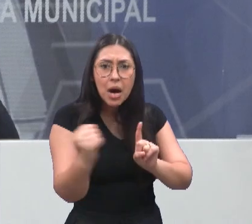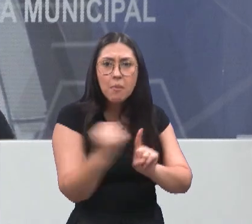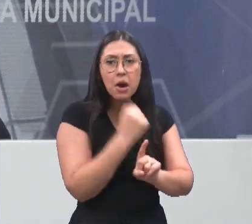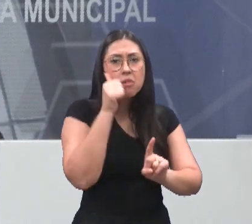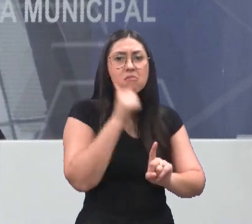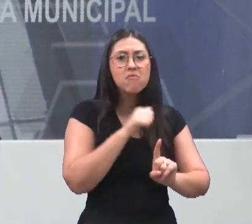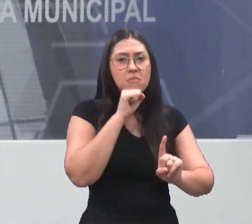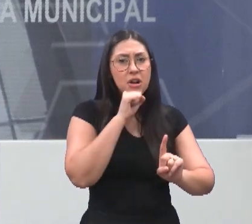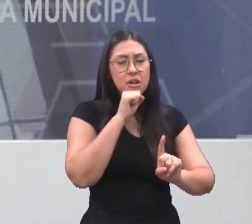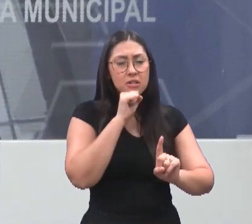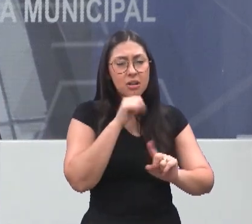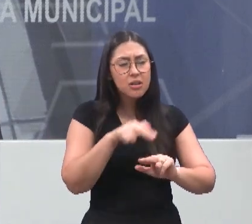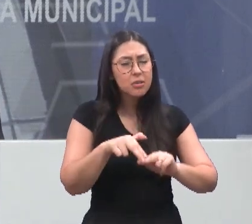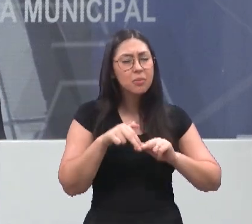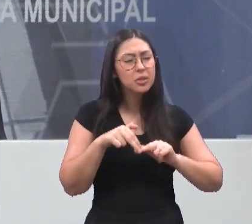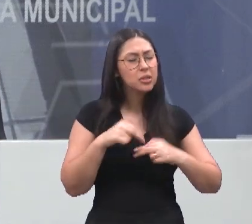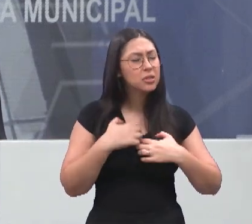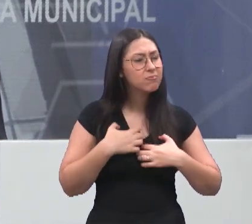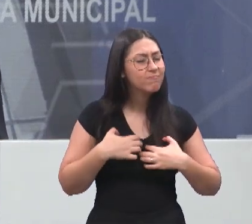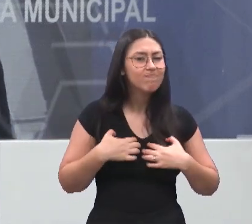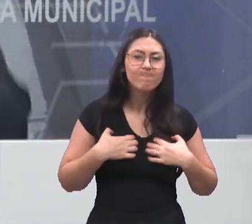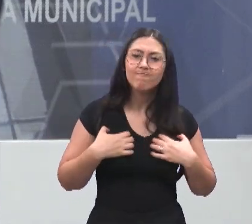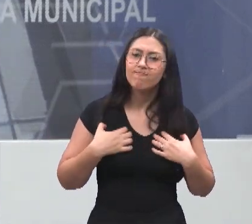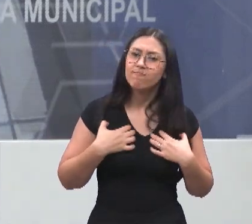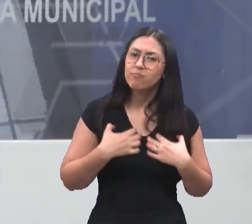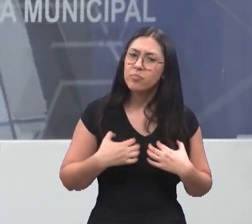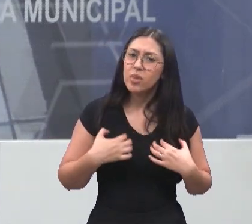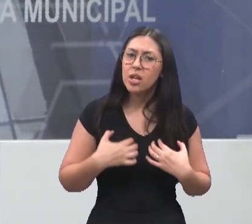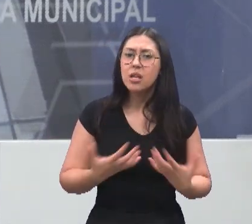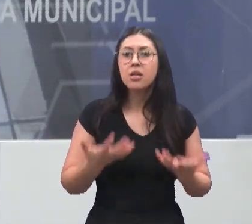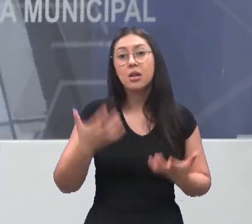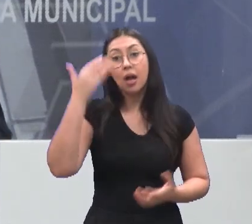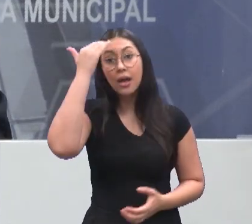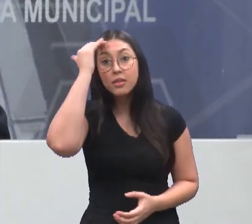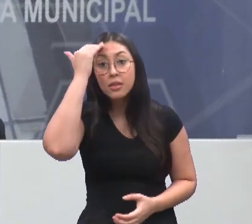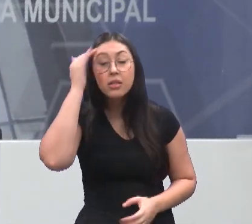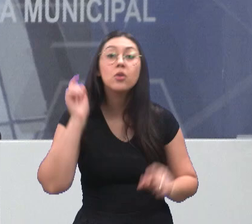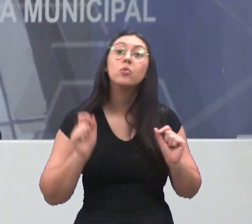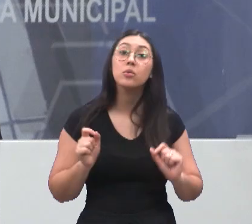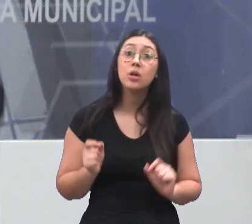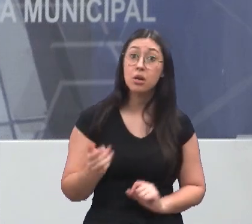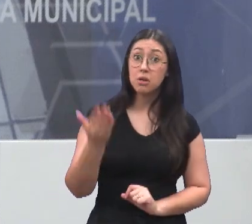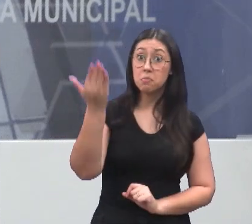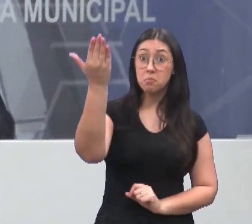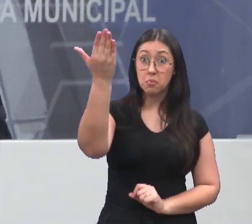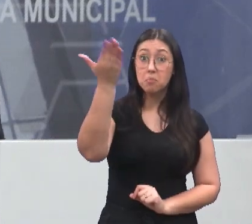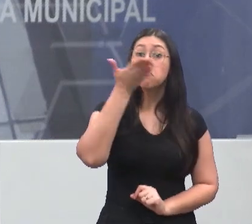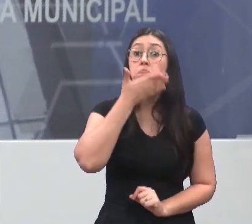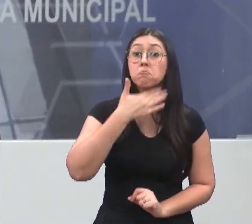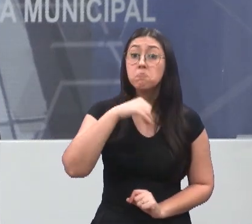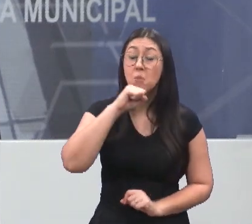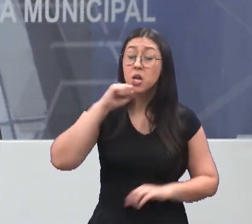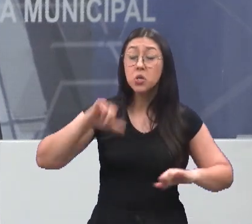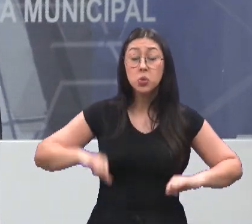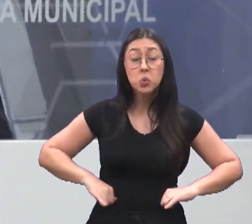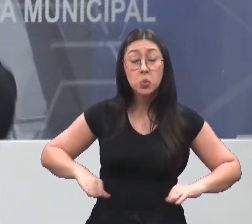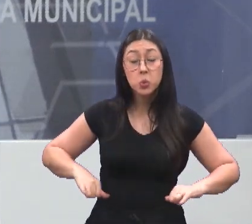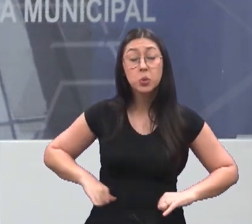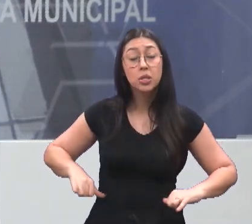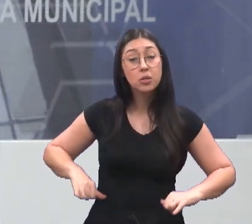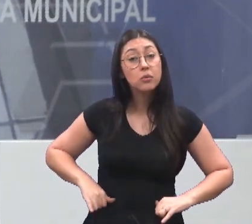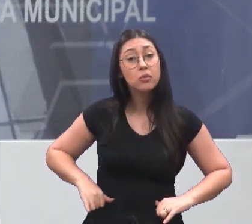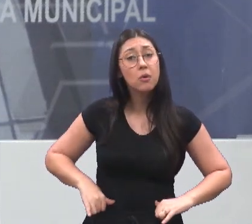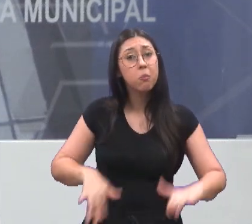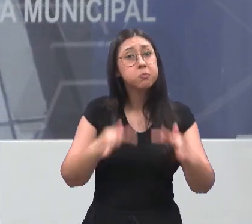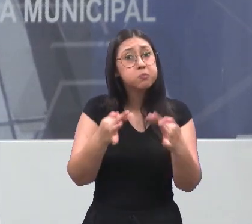eu fui mexendo com o coração para entender que essa dor que esse pai está vivendo é uma dor de